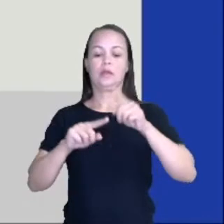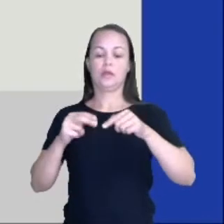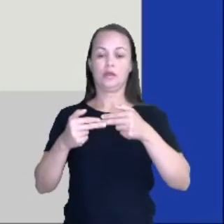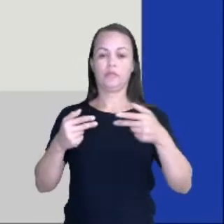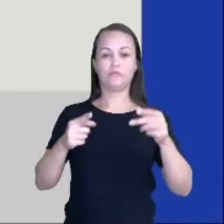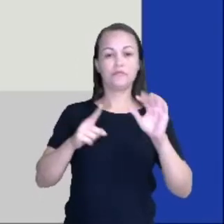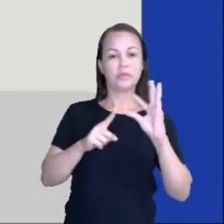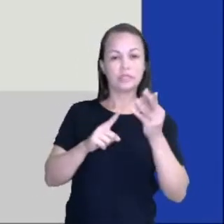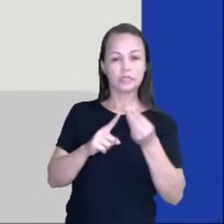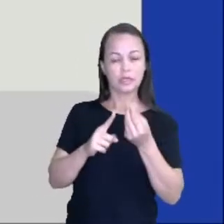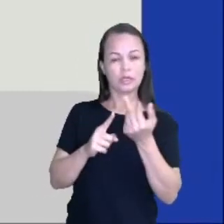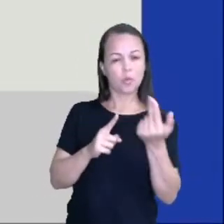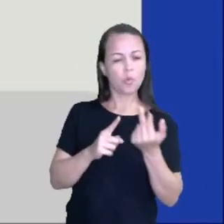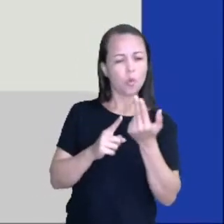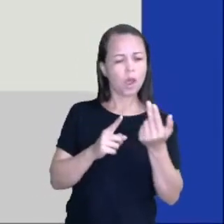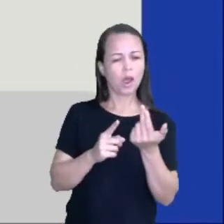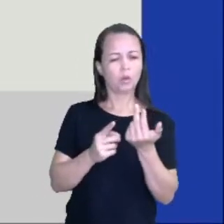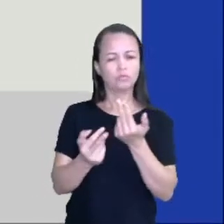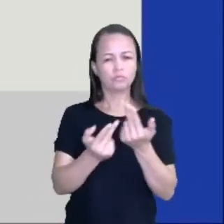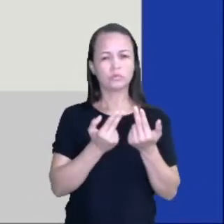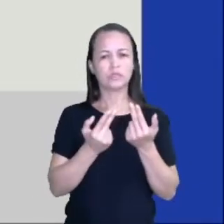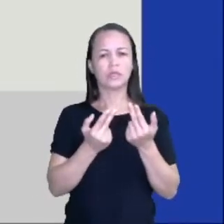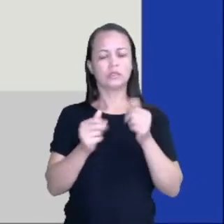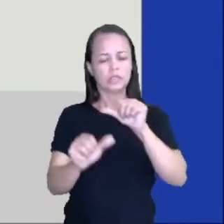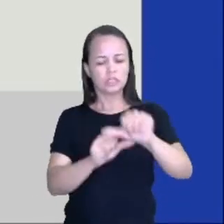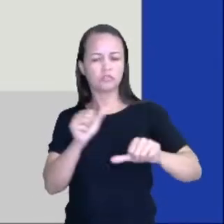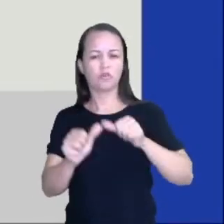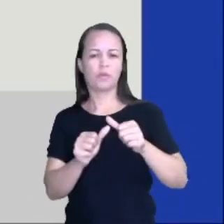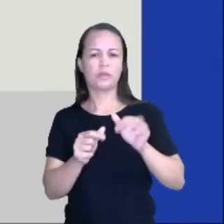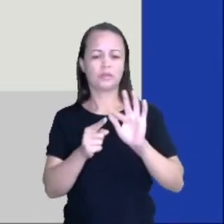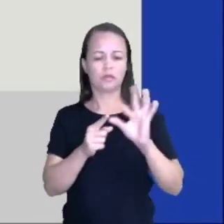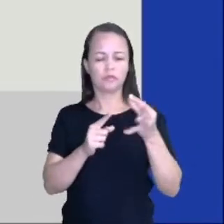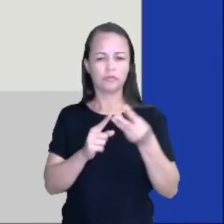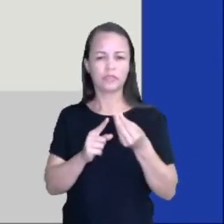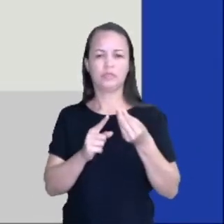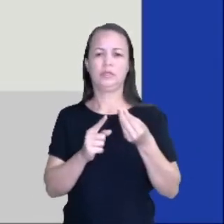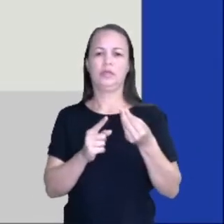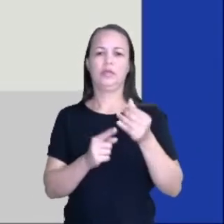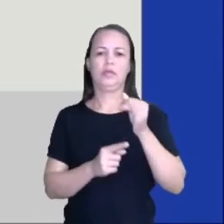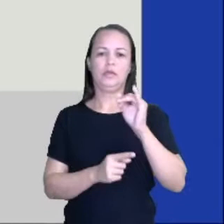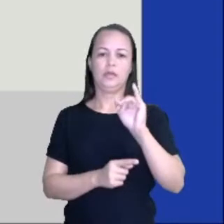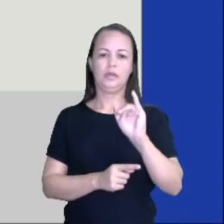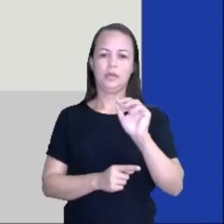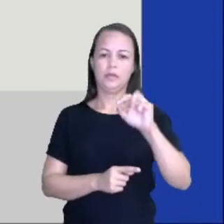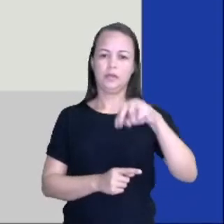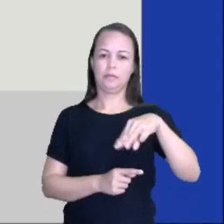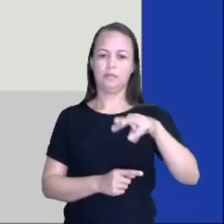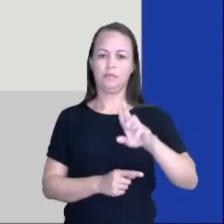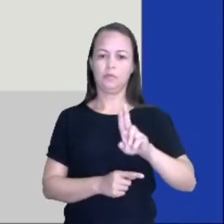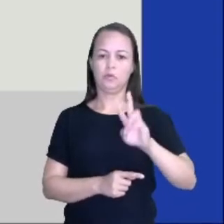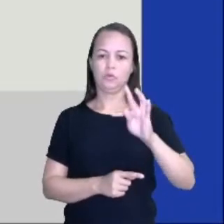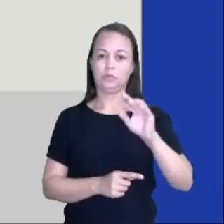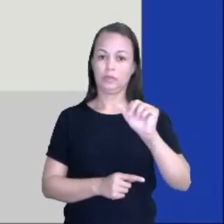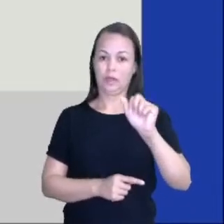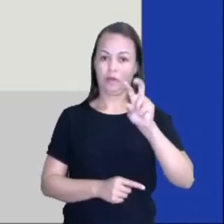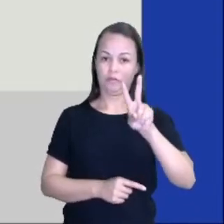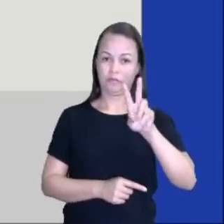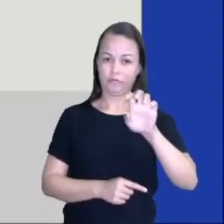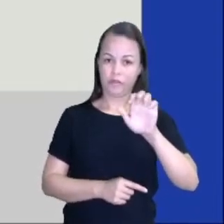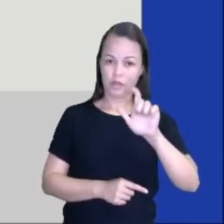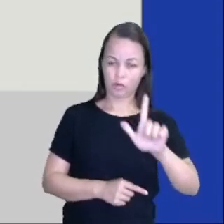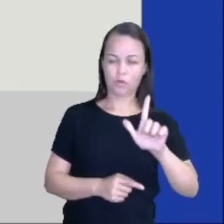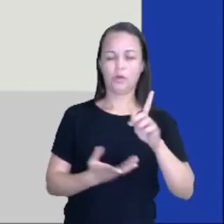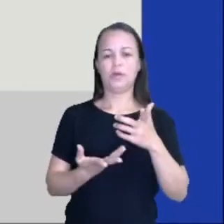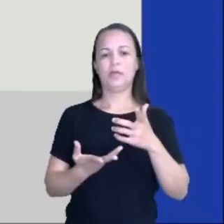continua a mesma. Transformação física é imutável. Já a transformação química